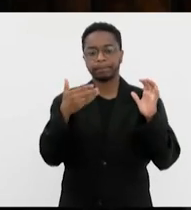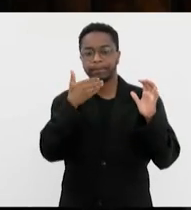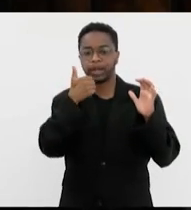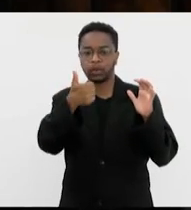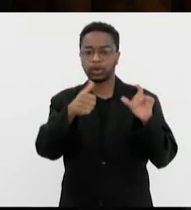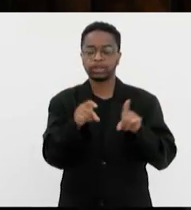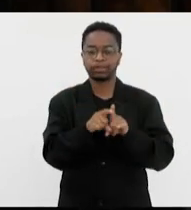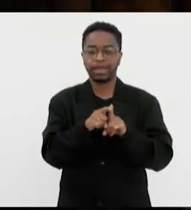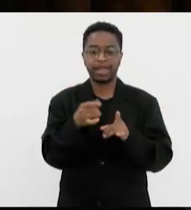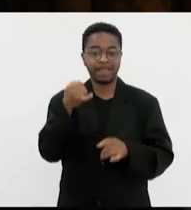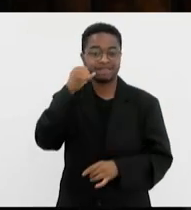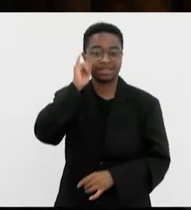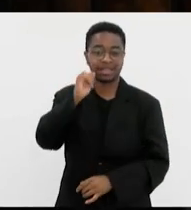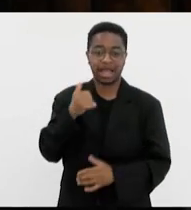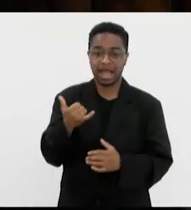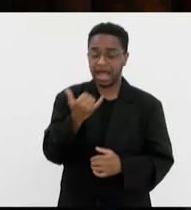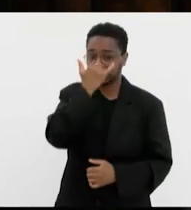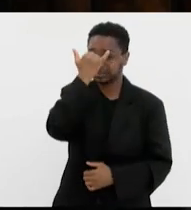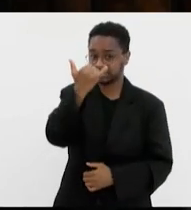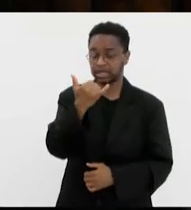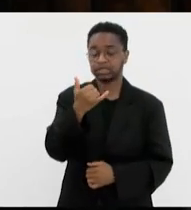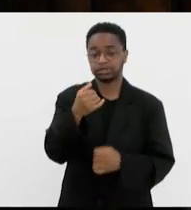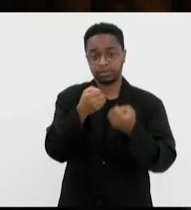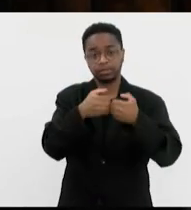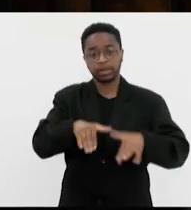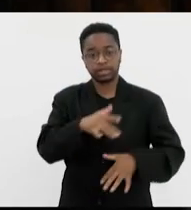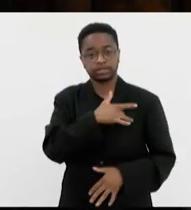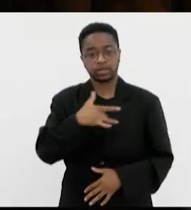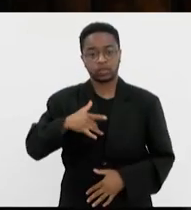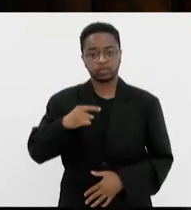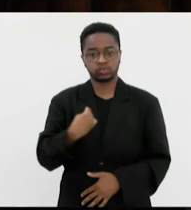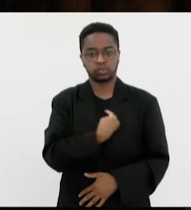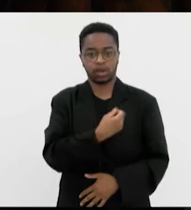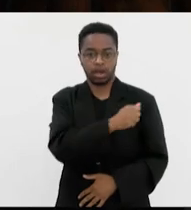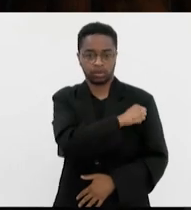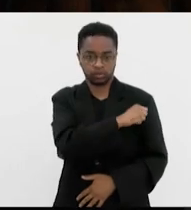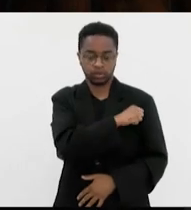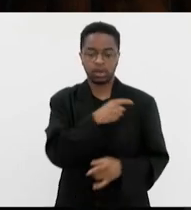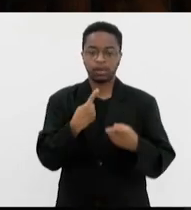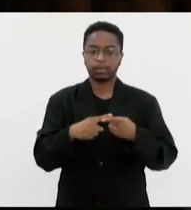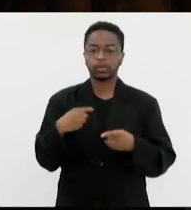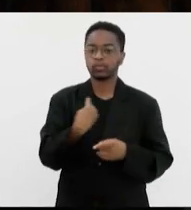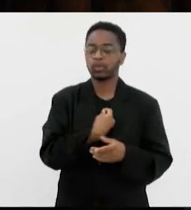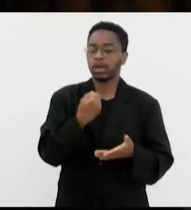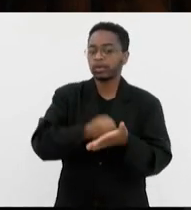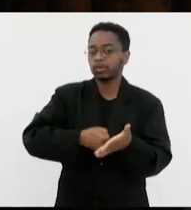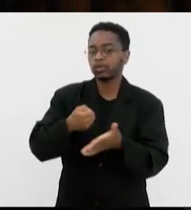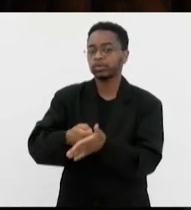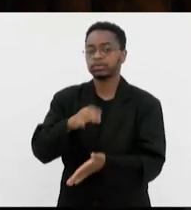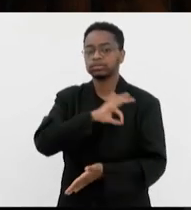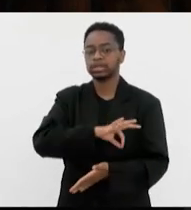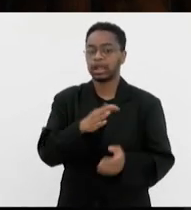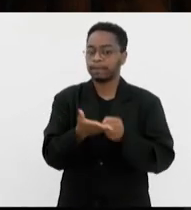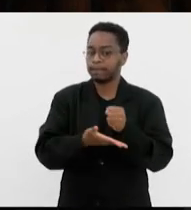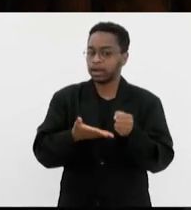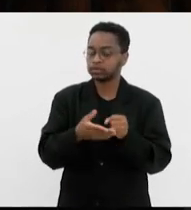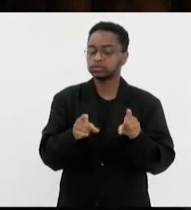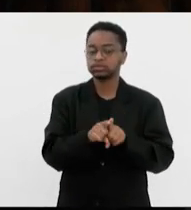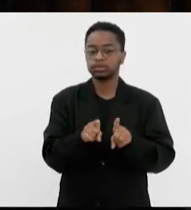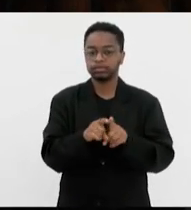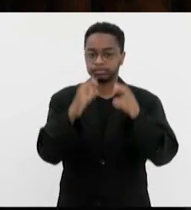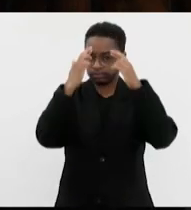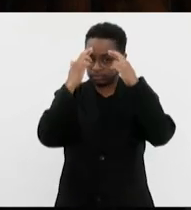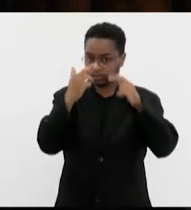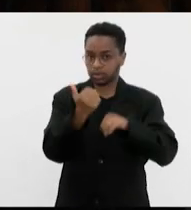nenhum acidente que coloque em risco a saúde dos nossos alunos. A gente luta pelo piso salarial, pelo respeito à carreira